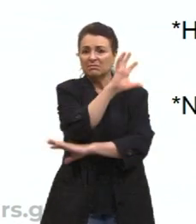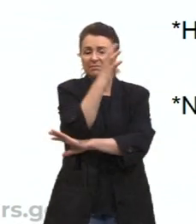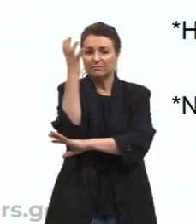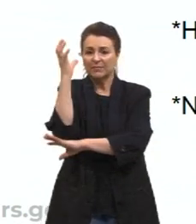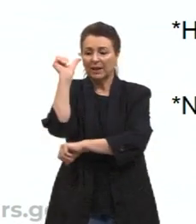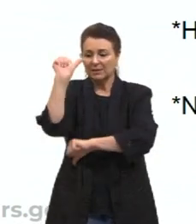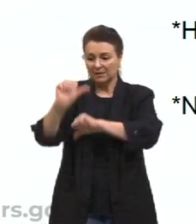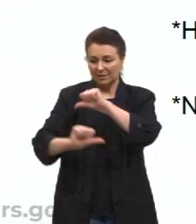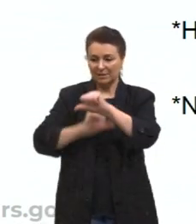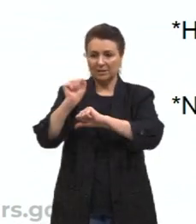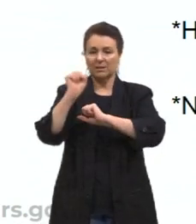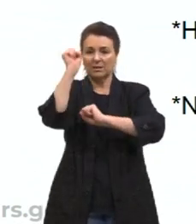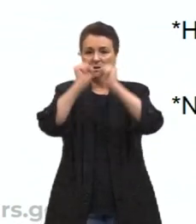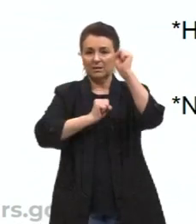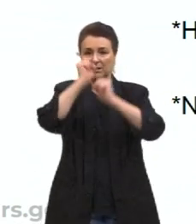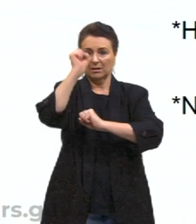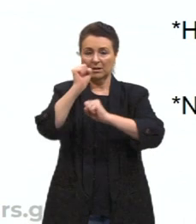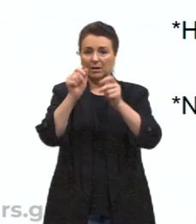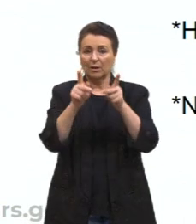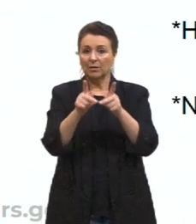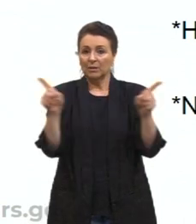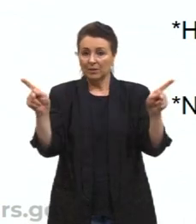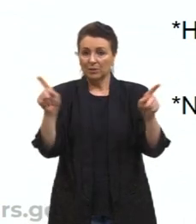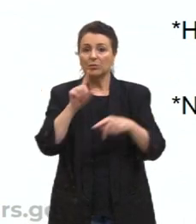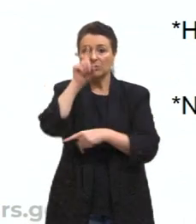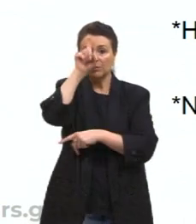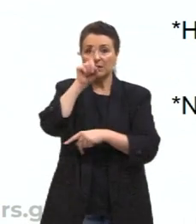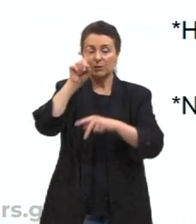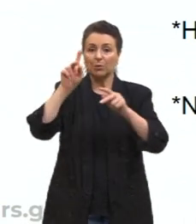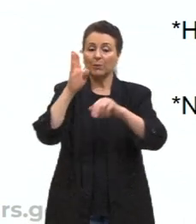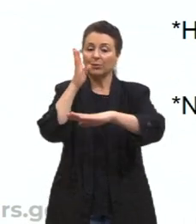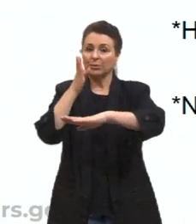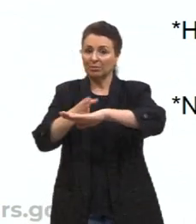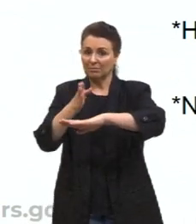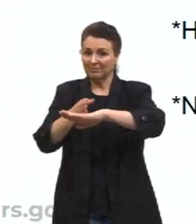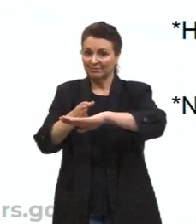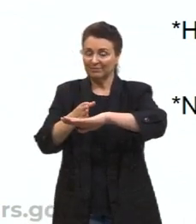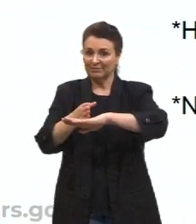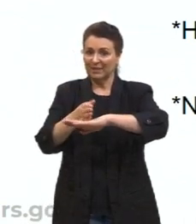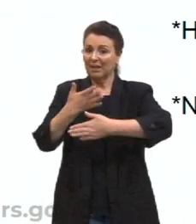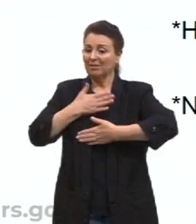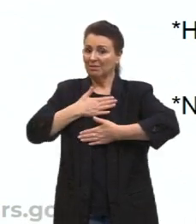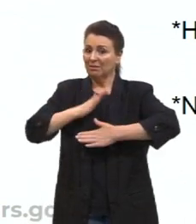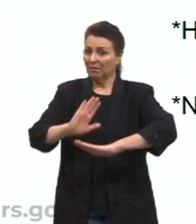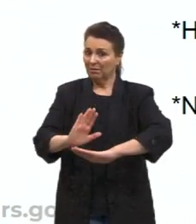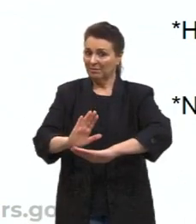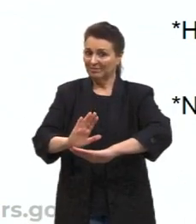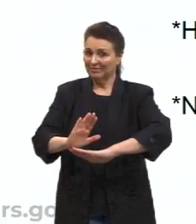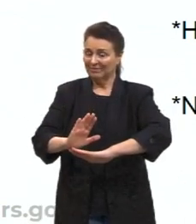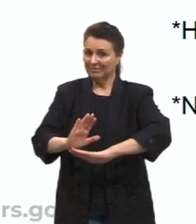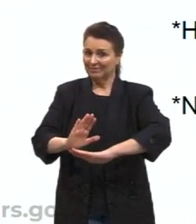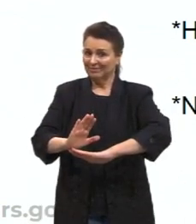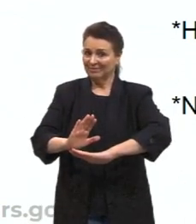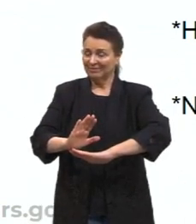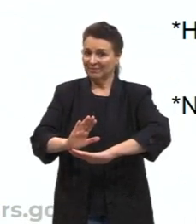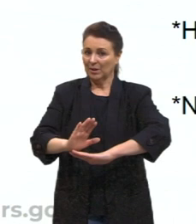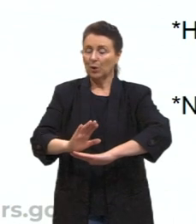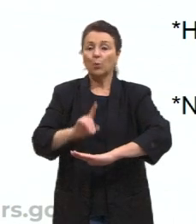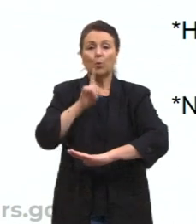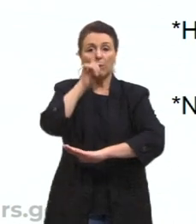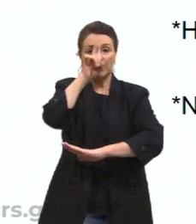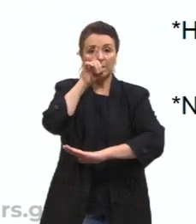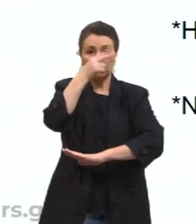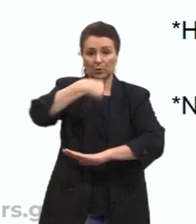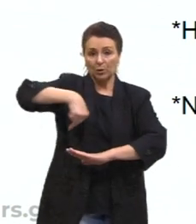transição da indústria para o período de risco da modernidade é indesejada então ou seja os riscos que